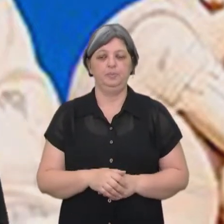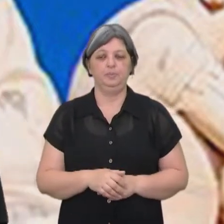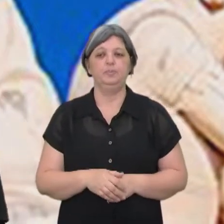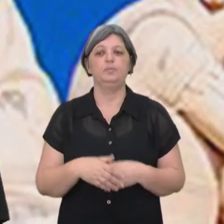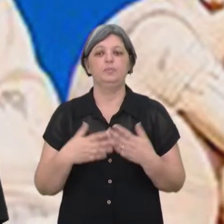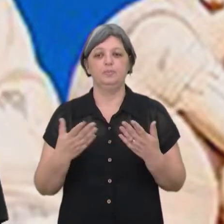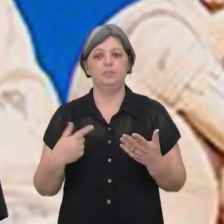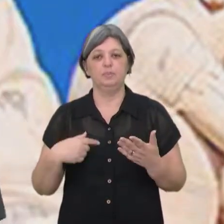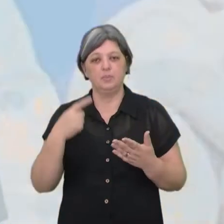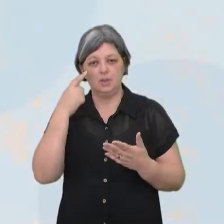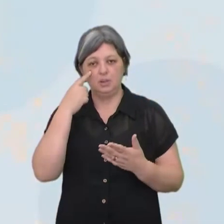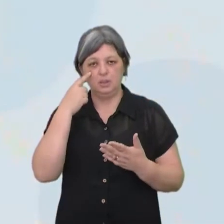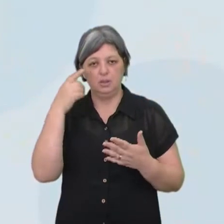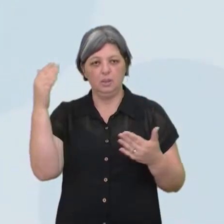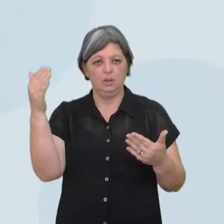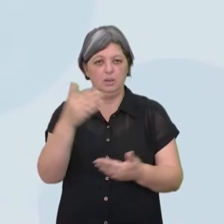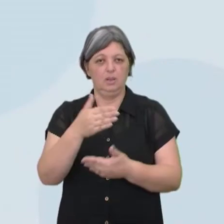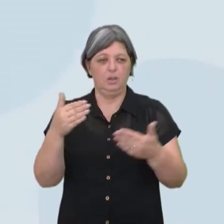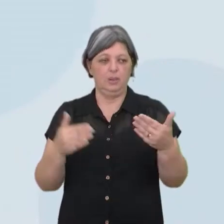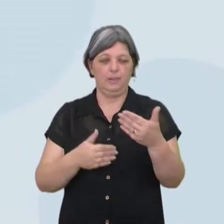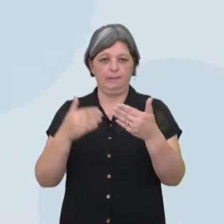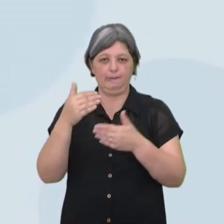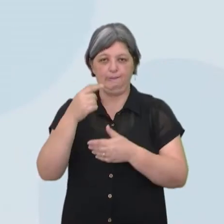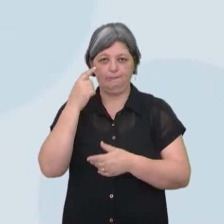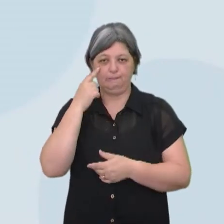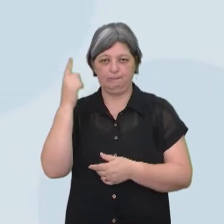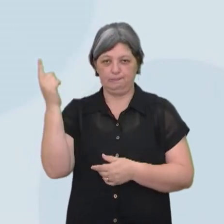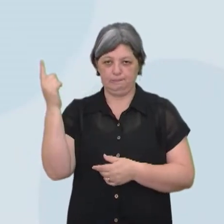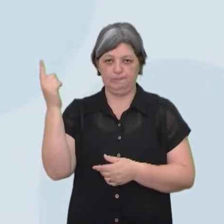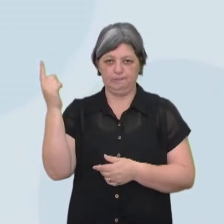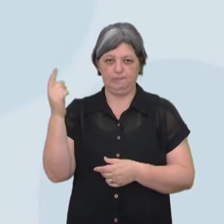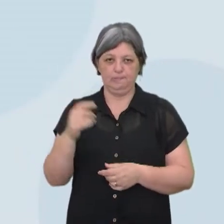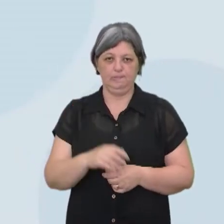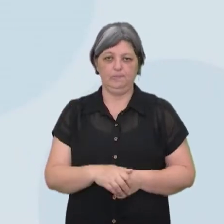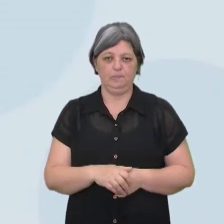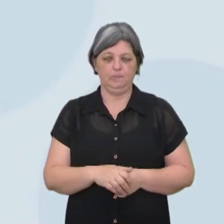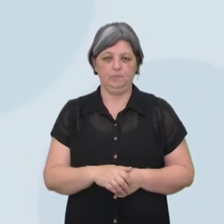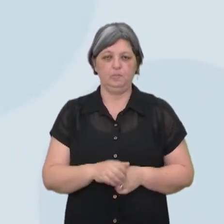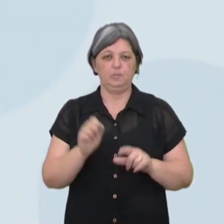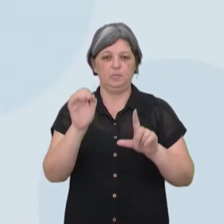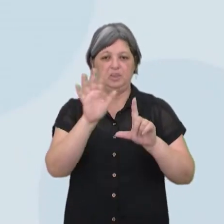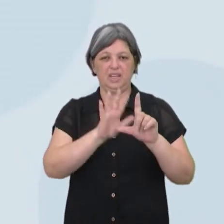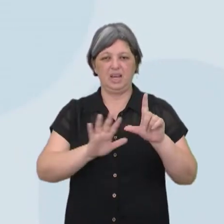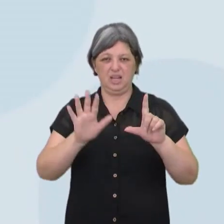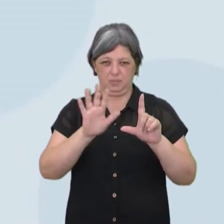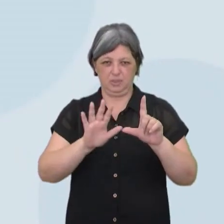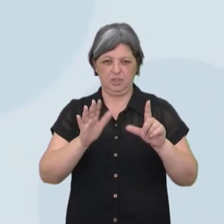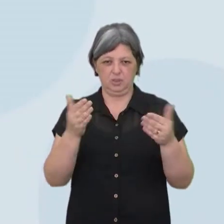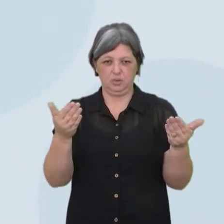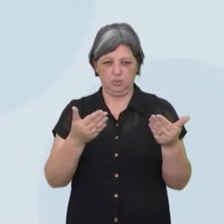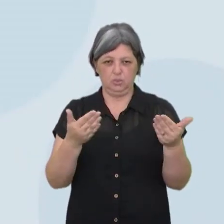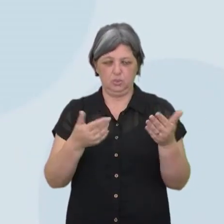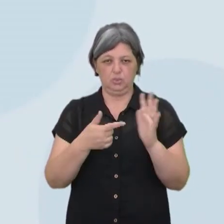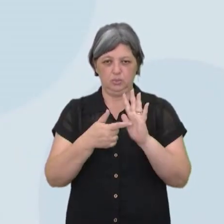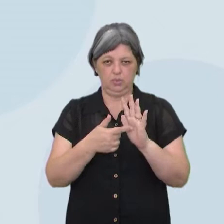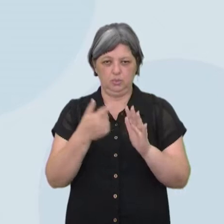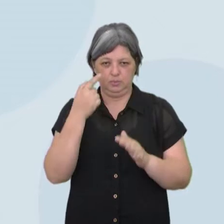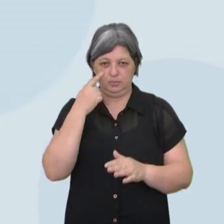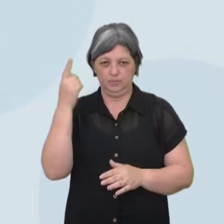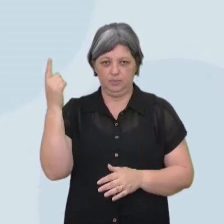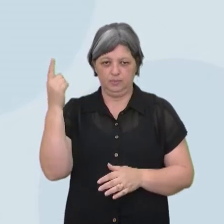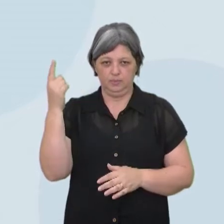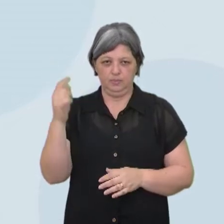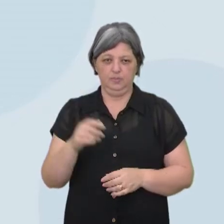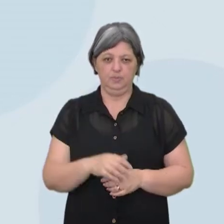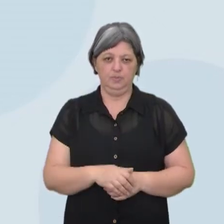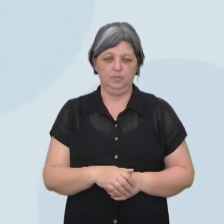Pessoal, tá aí na tela então, né, o padrão dos descobrimentos, que é a imagem que a gente está usando aqui no nosso chroma key hoje. Como eu